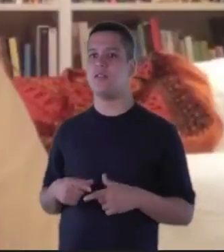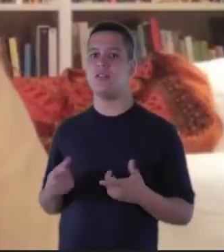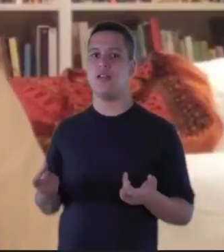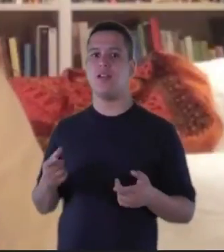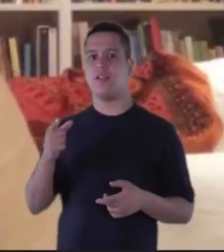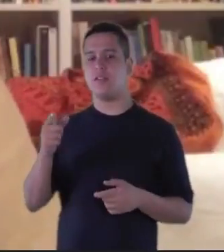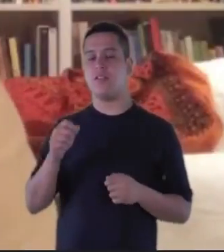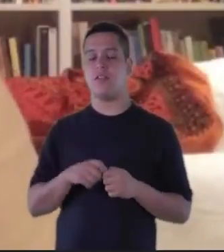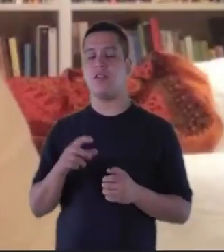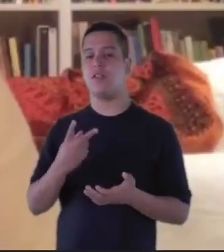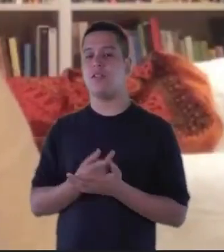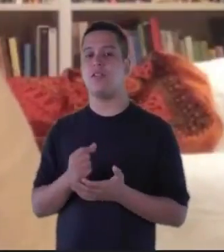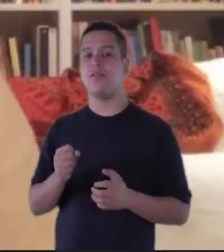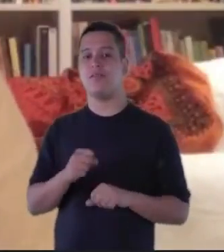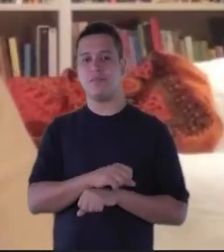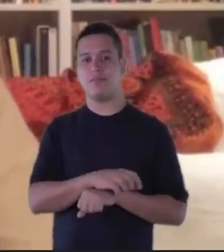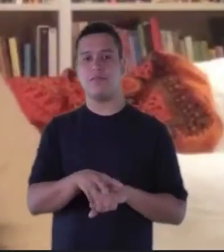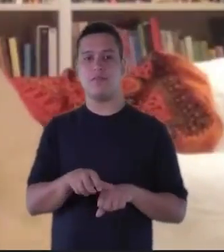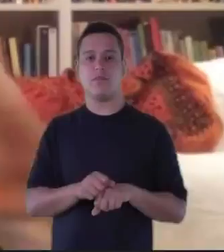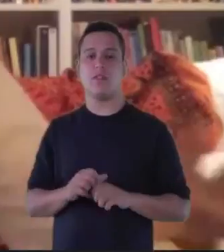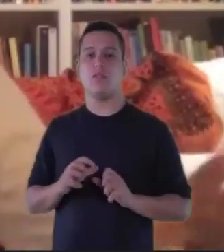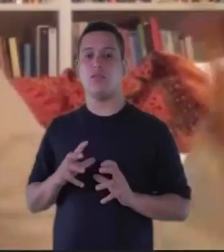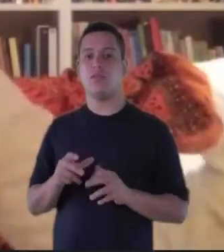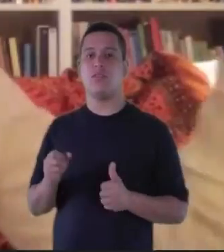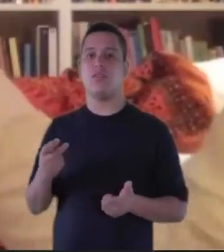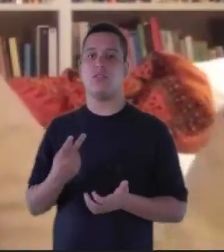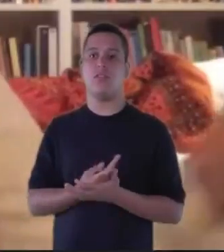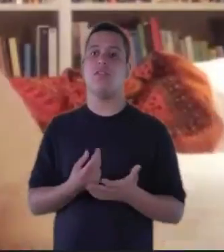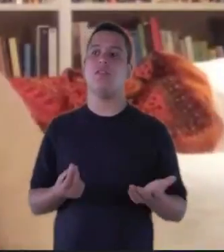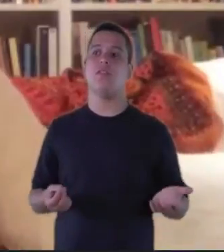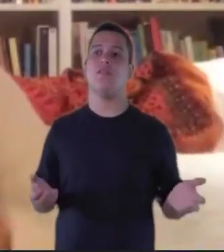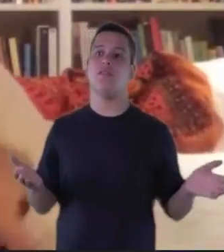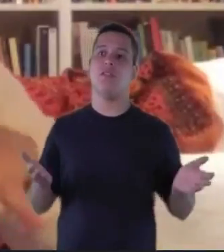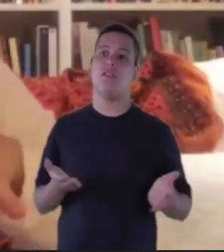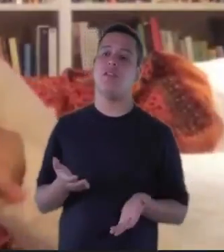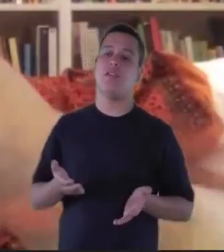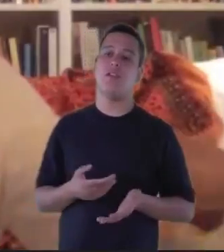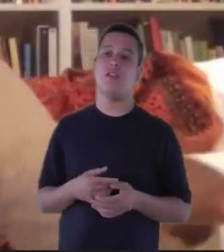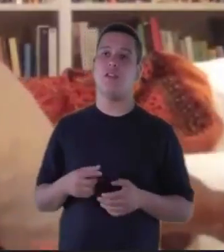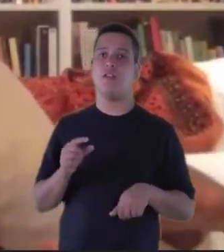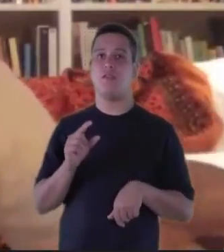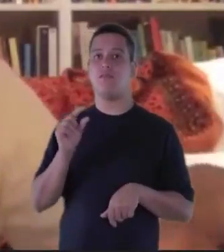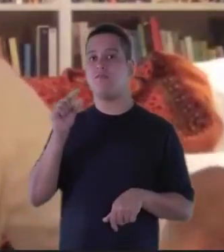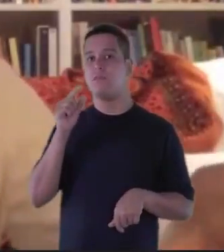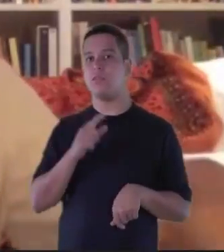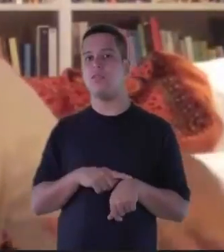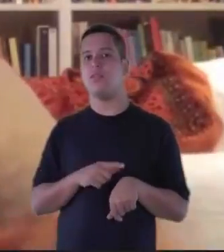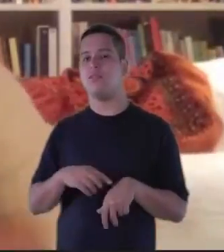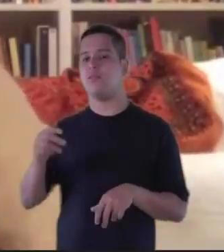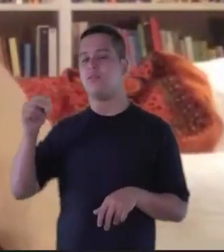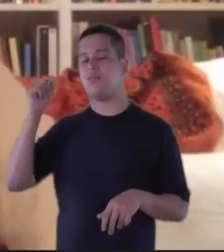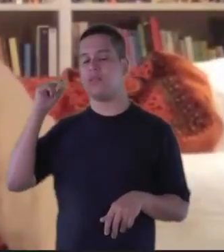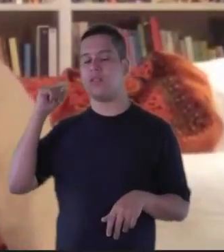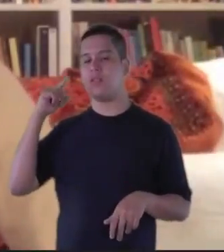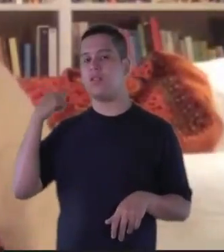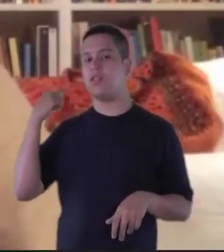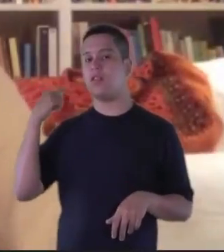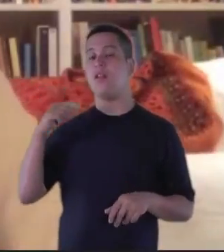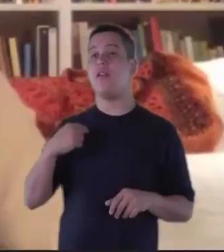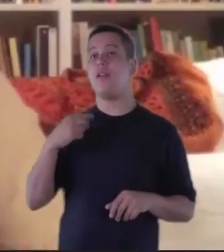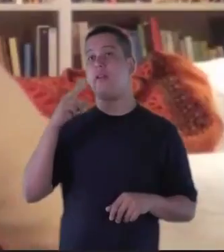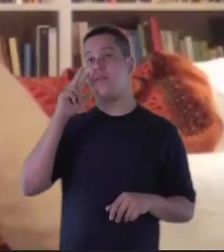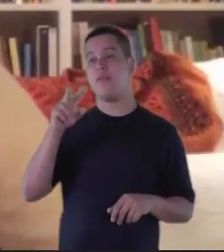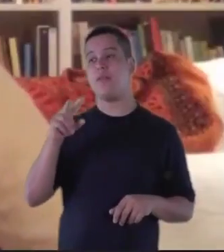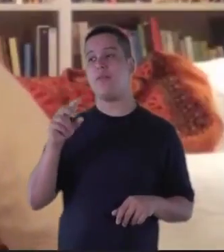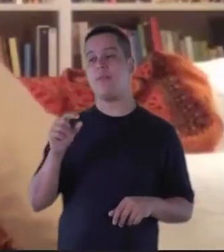essa tragédia que a gente está vivendo, e agora, há pouco tempo atrás, eu soube que eles tinham como